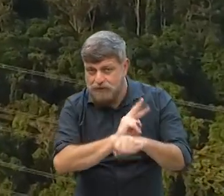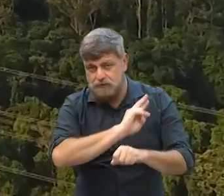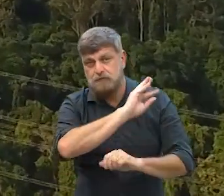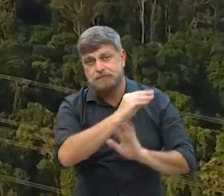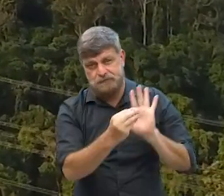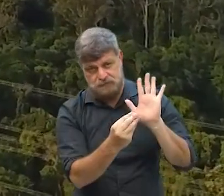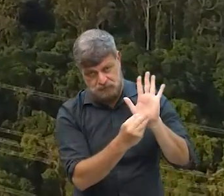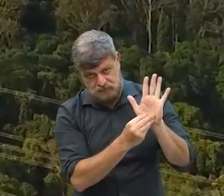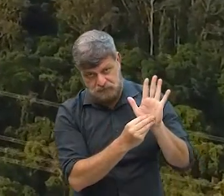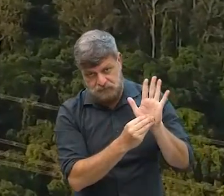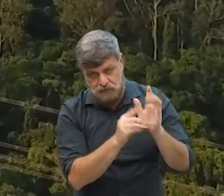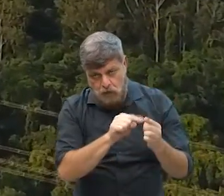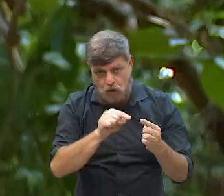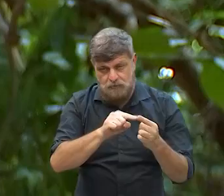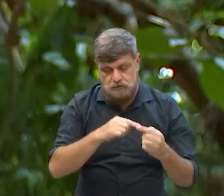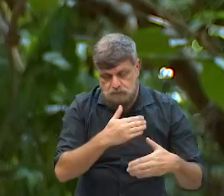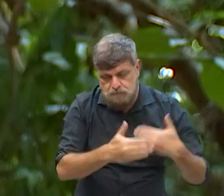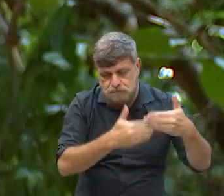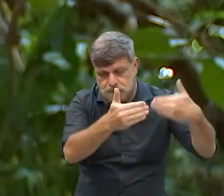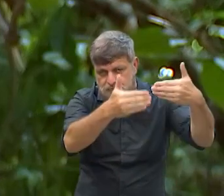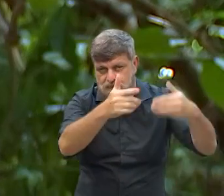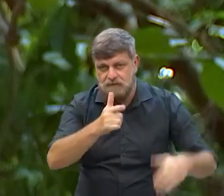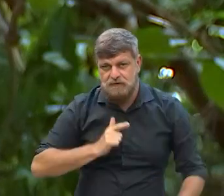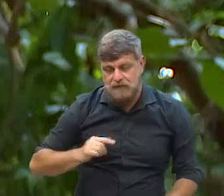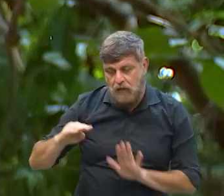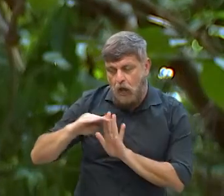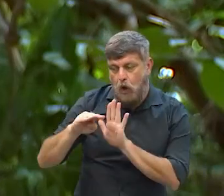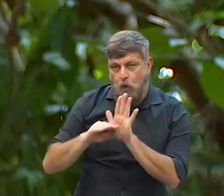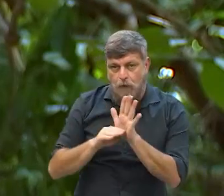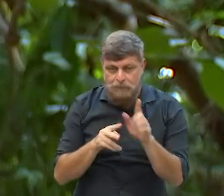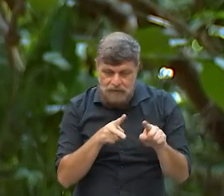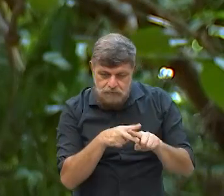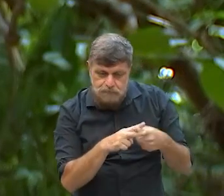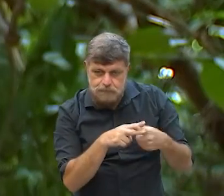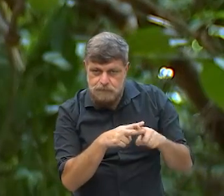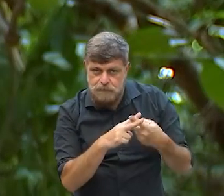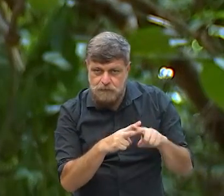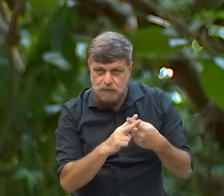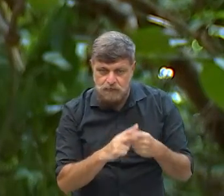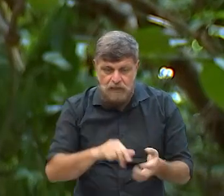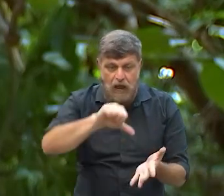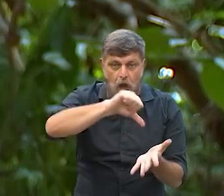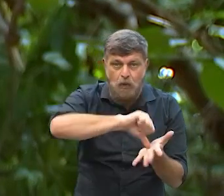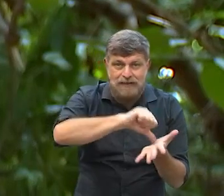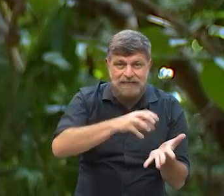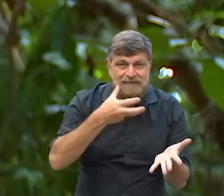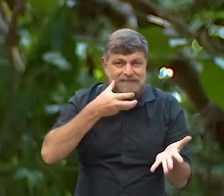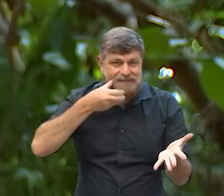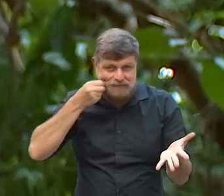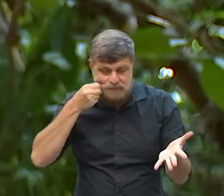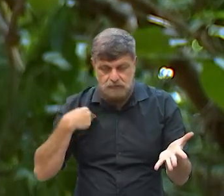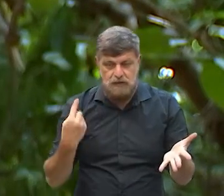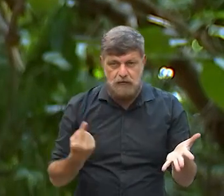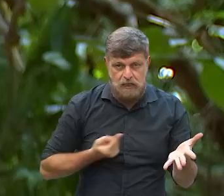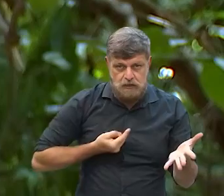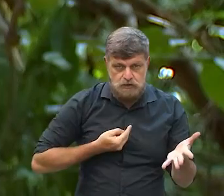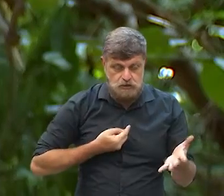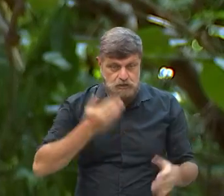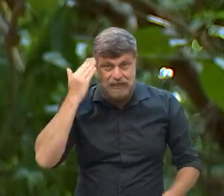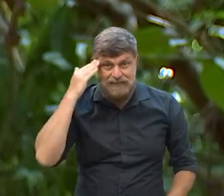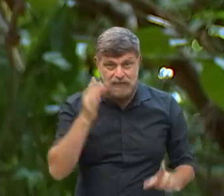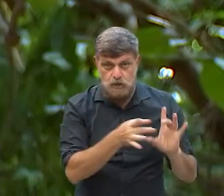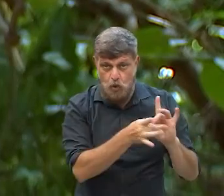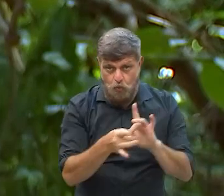ambiental e o desenvolvimento. Para isso que servem os planos de manejo das unidades de conservação, que é onde a gente entende qual contexto aquela área